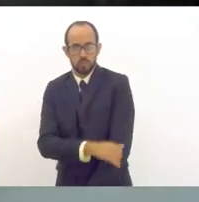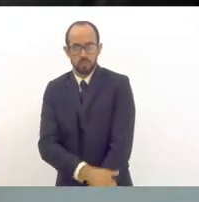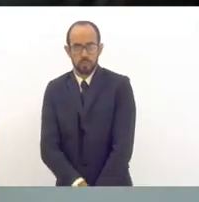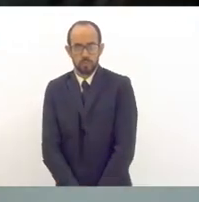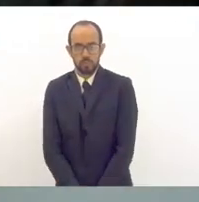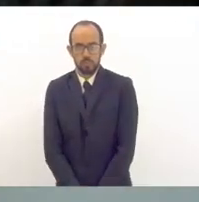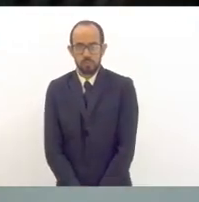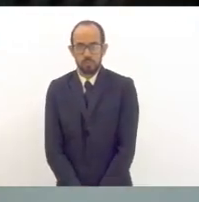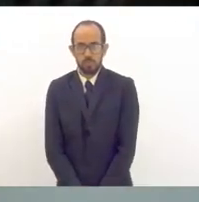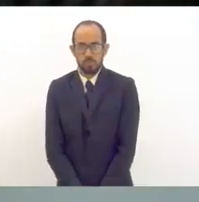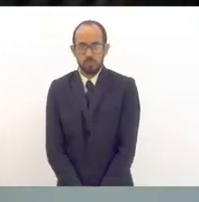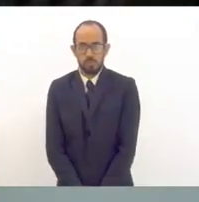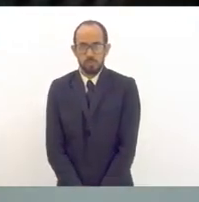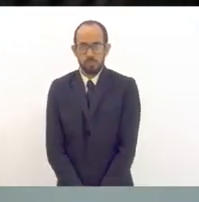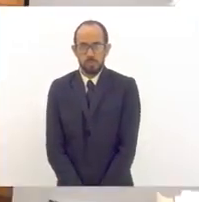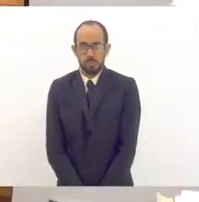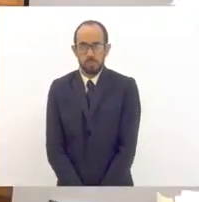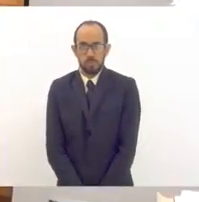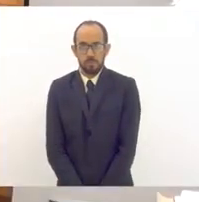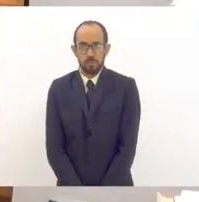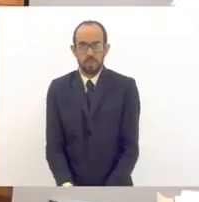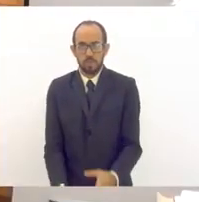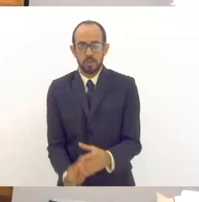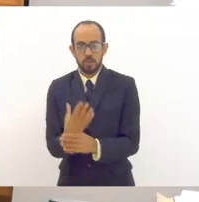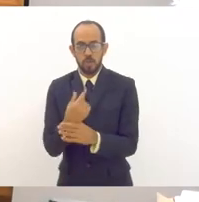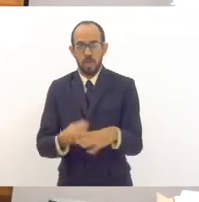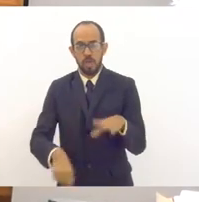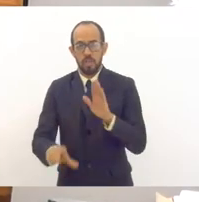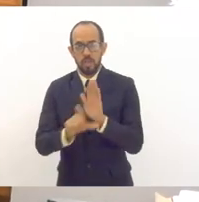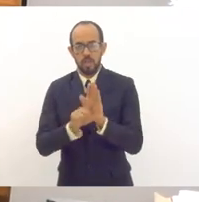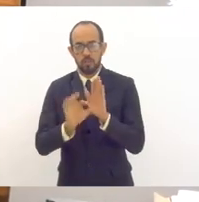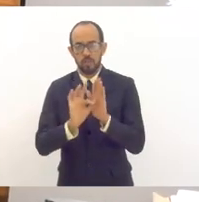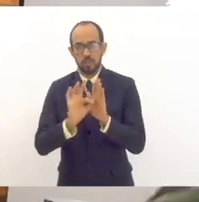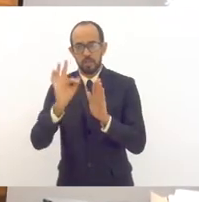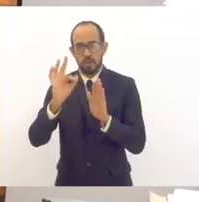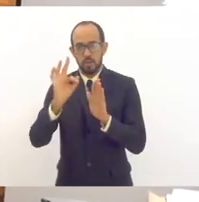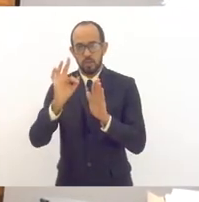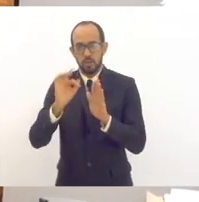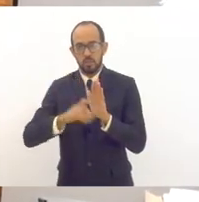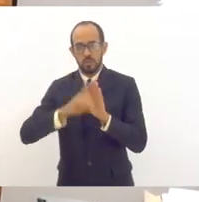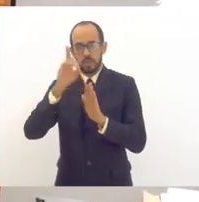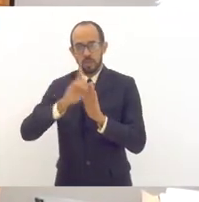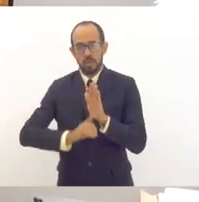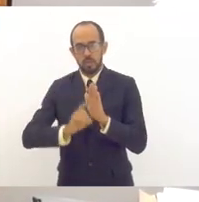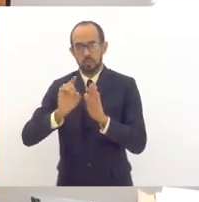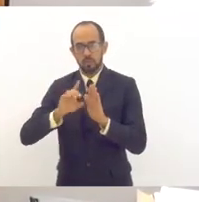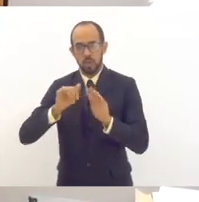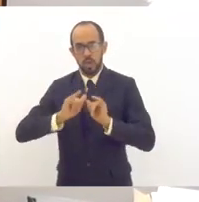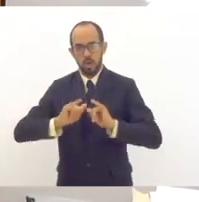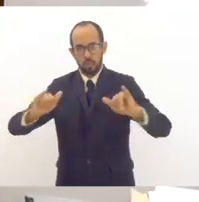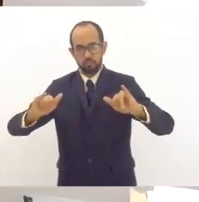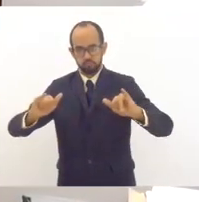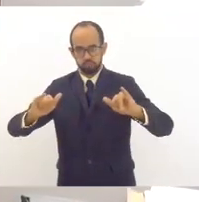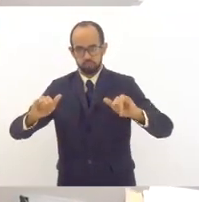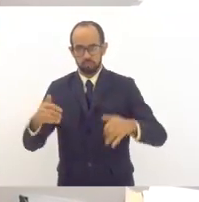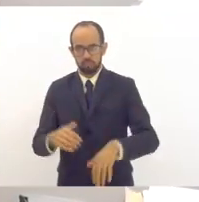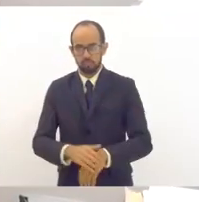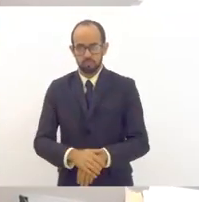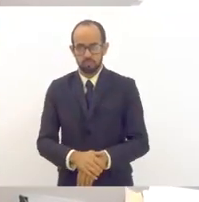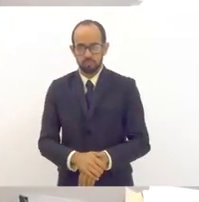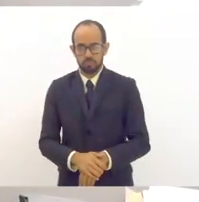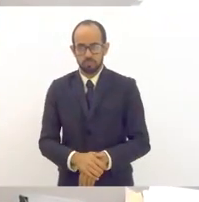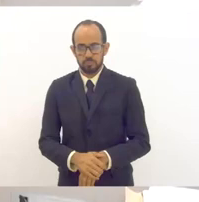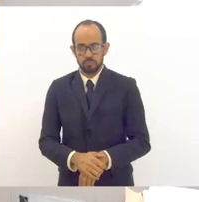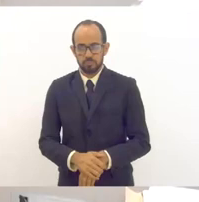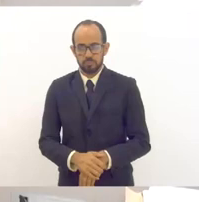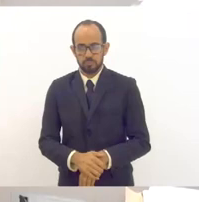independentemente Federal o decreto só deu publicidade no estado do Rio de Janeiro a aplicação o